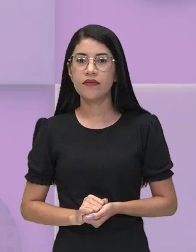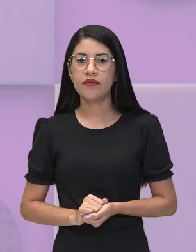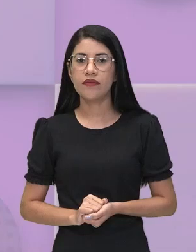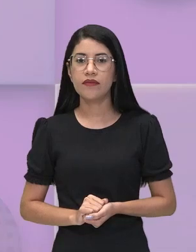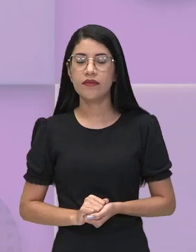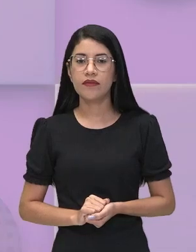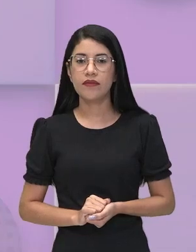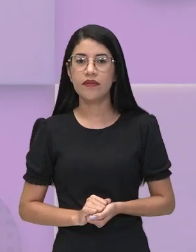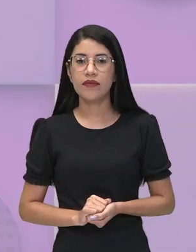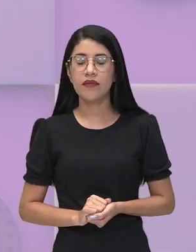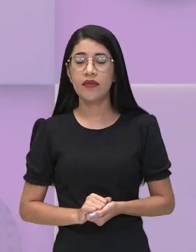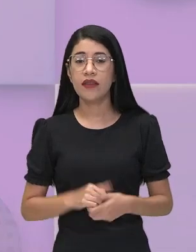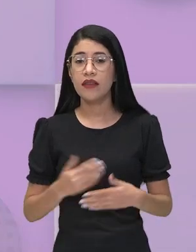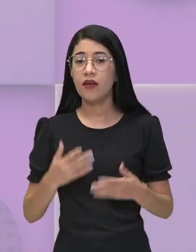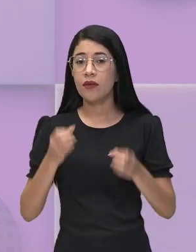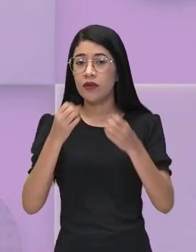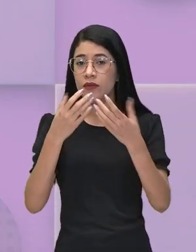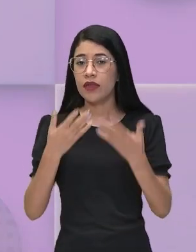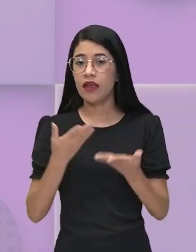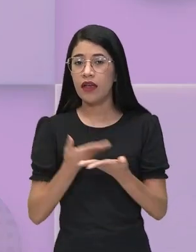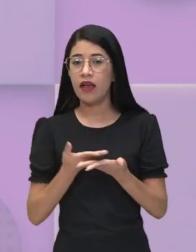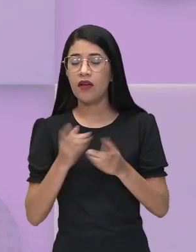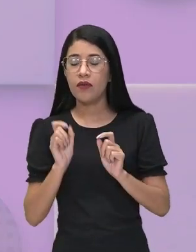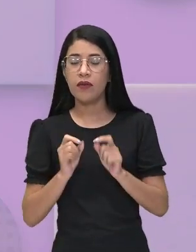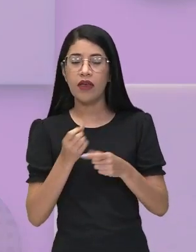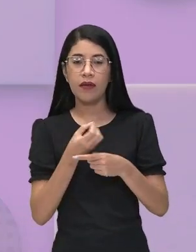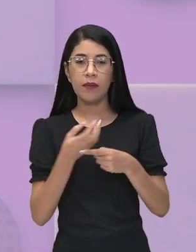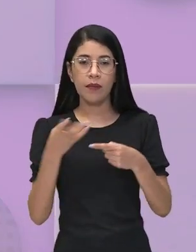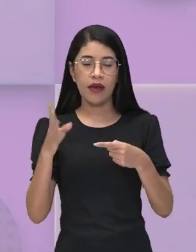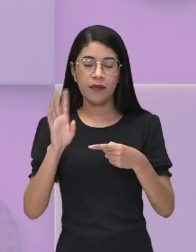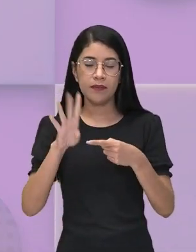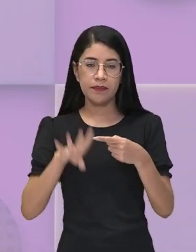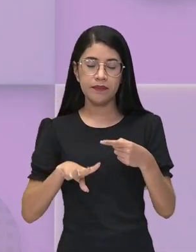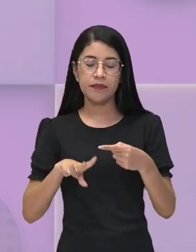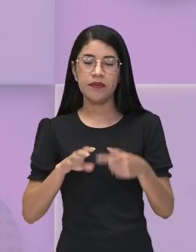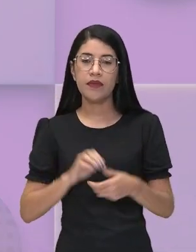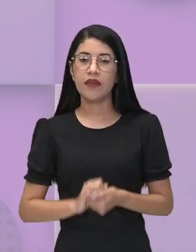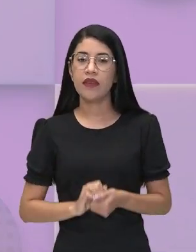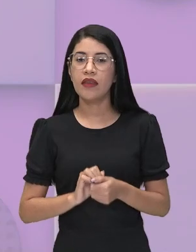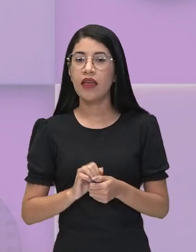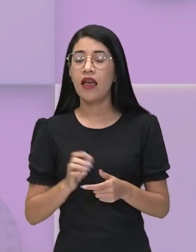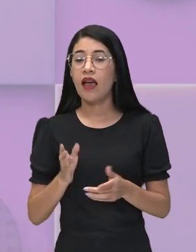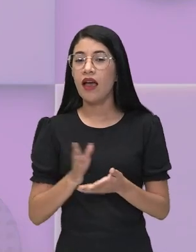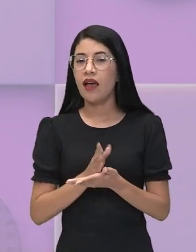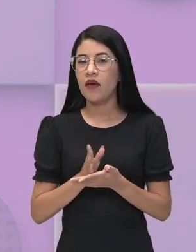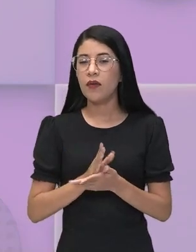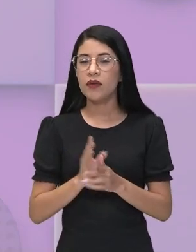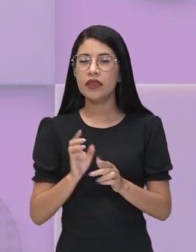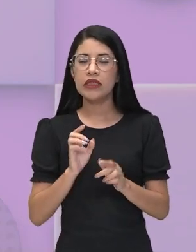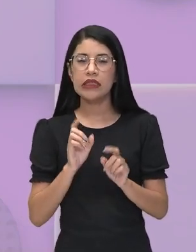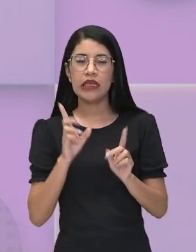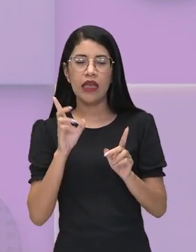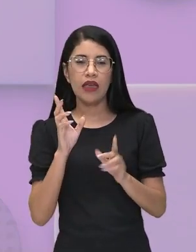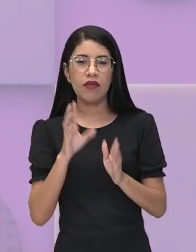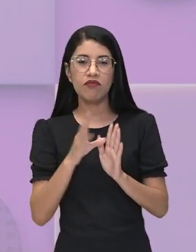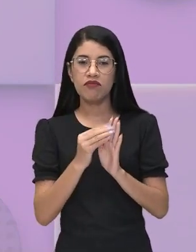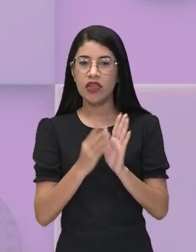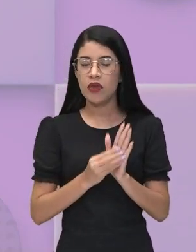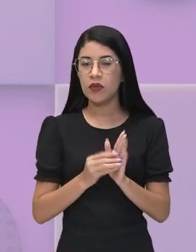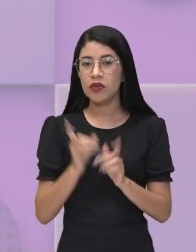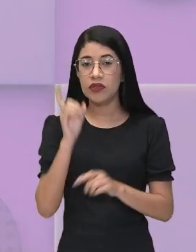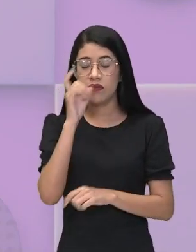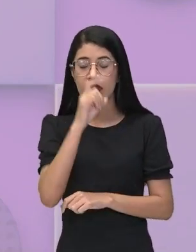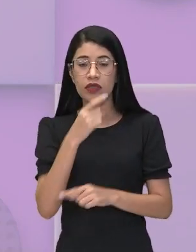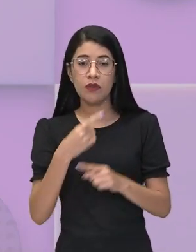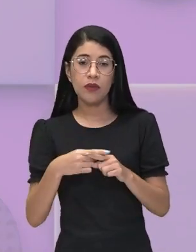Bom, a nossa aula hoje é sobre fatoração. E fatoração, às vezes, é um assunto que não agrada a todo mundo,